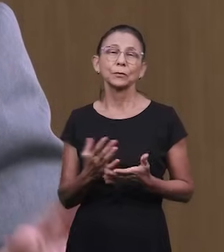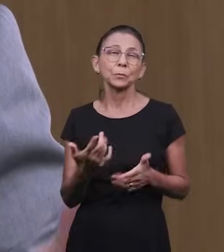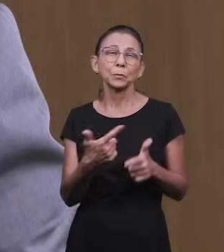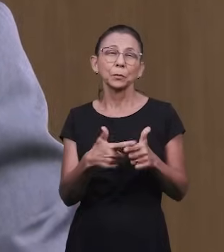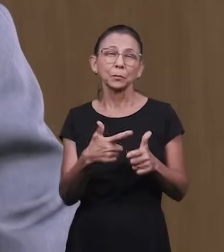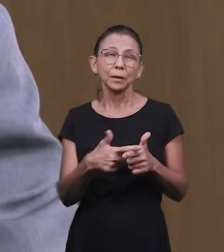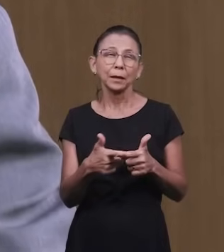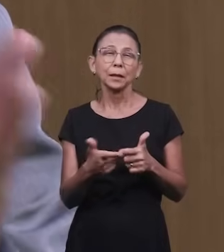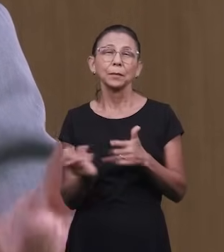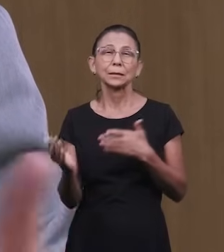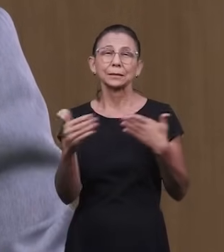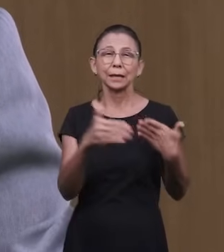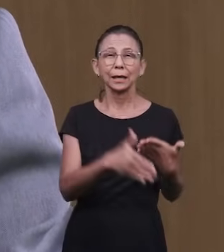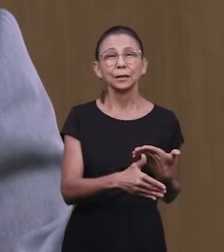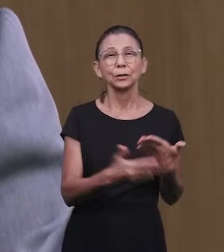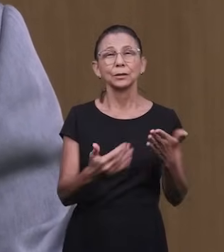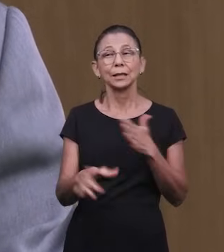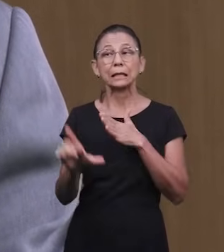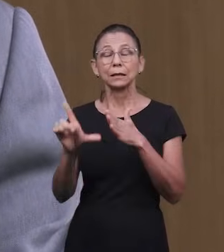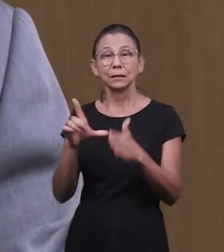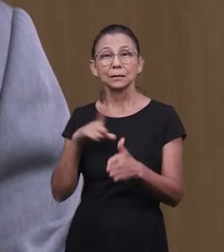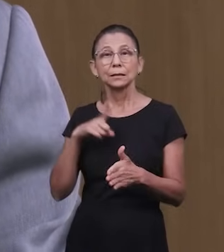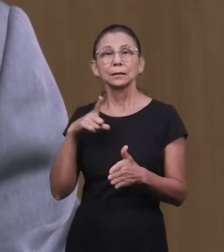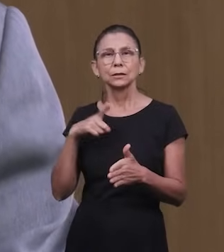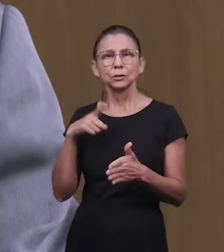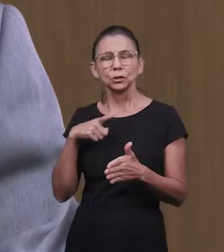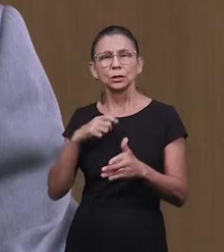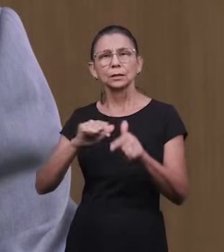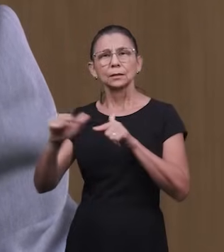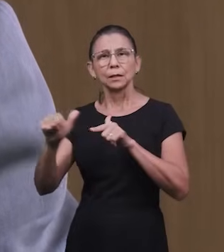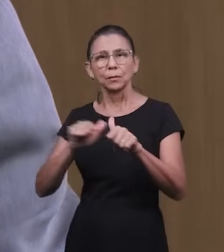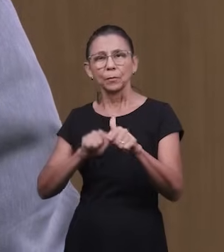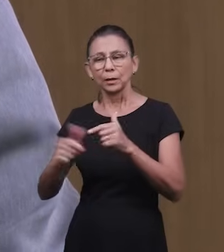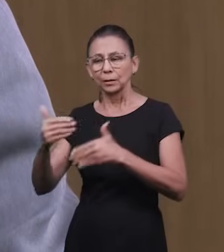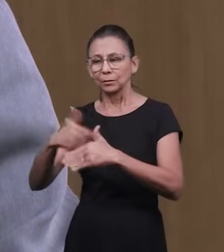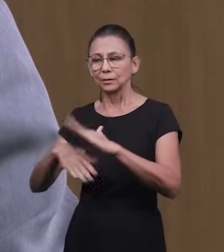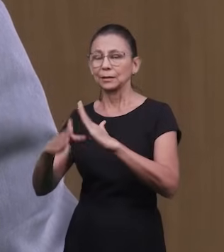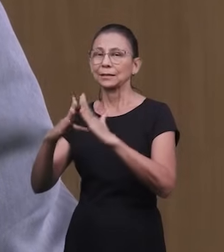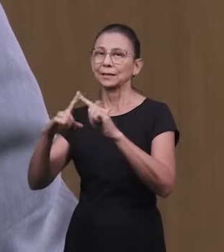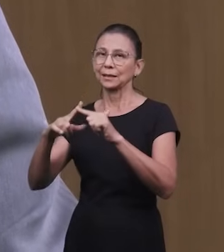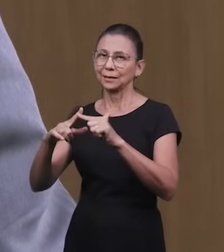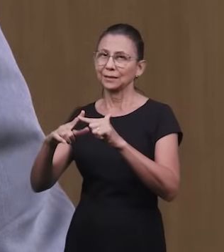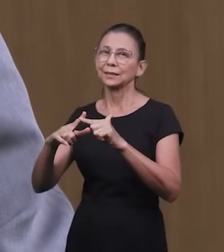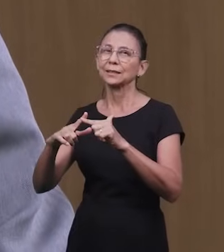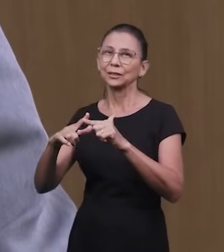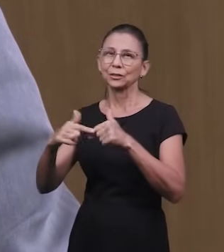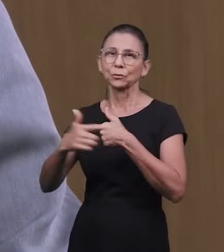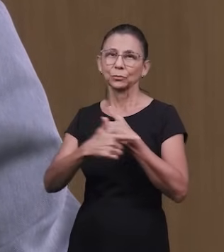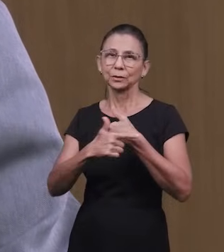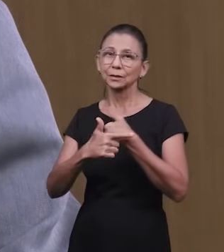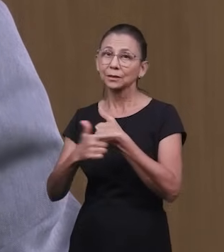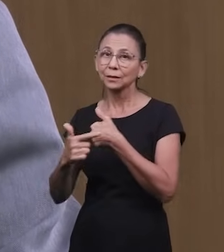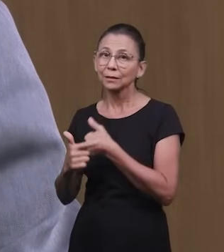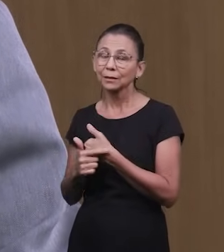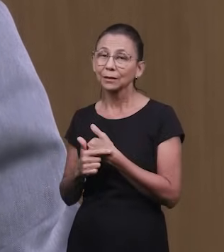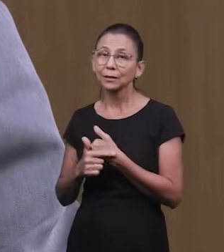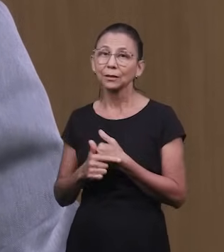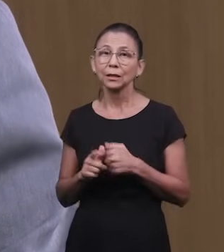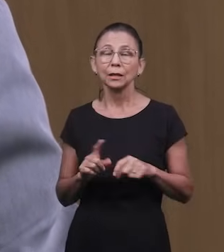igreja, participava de diversos trabalhos na igreja, mas ela foi